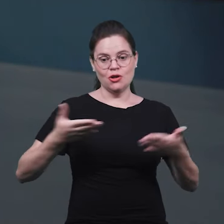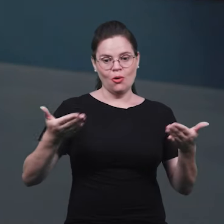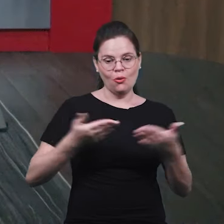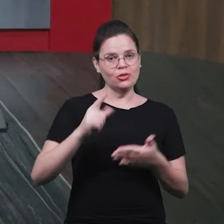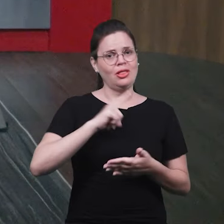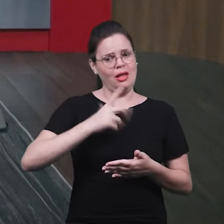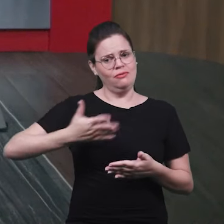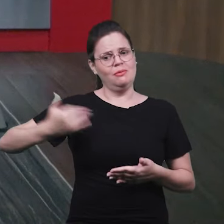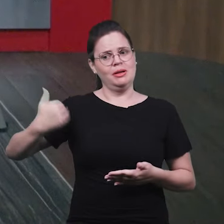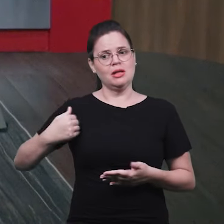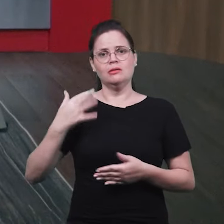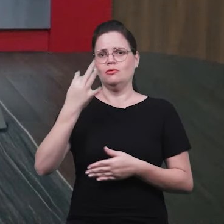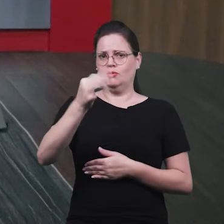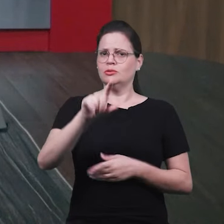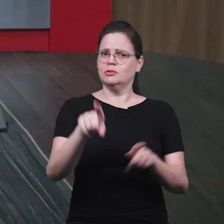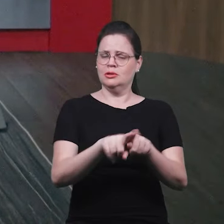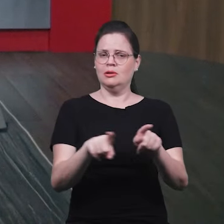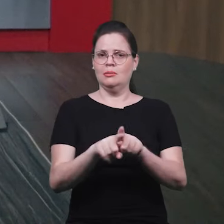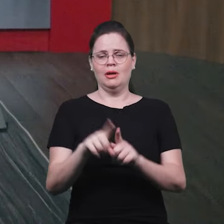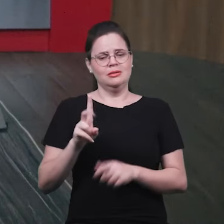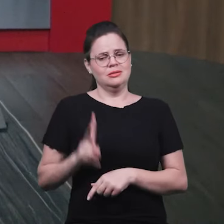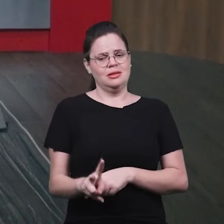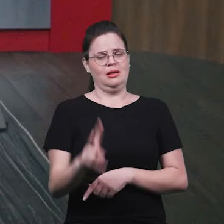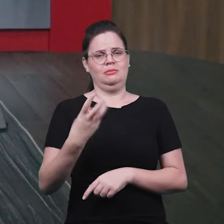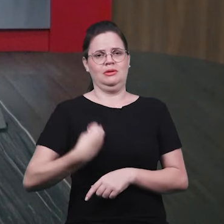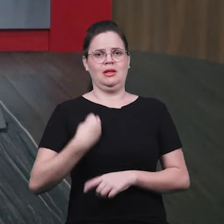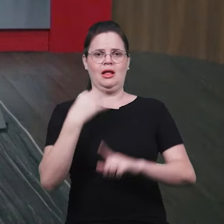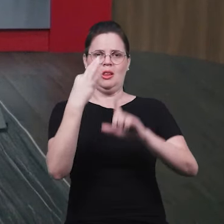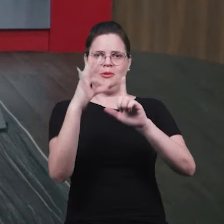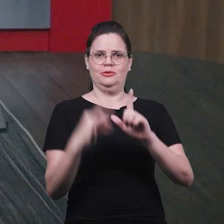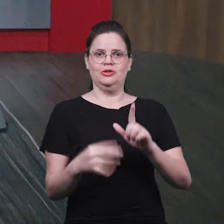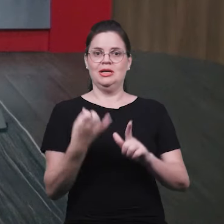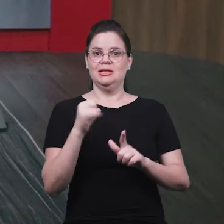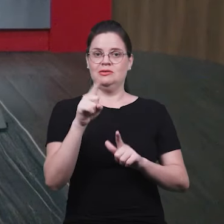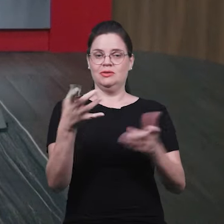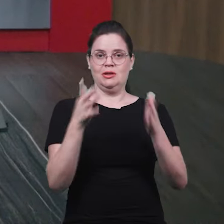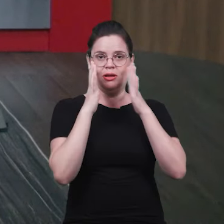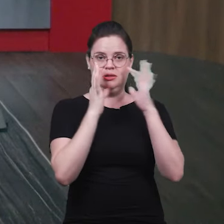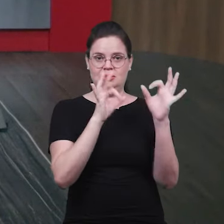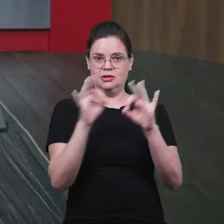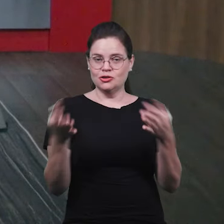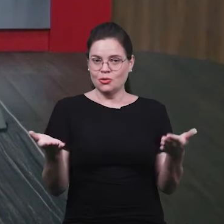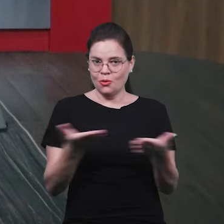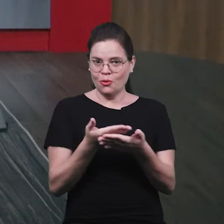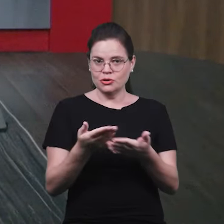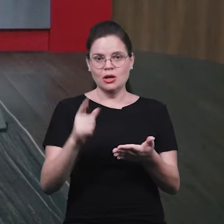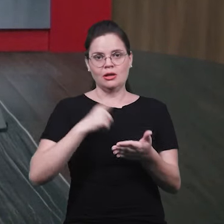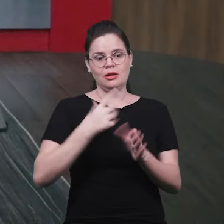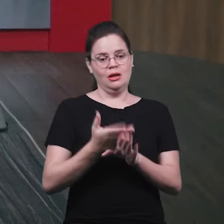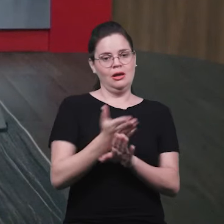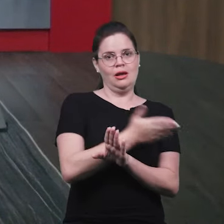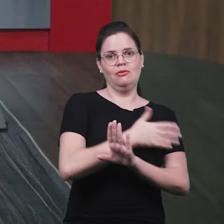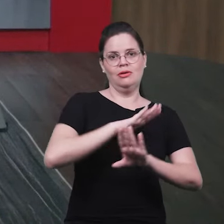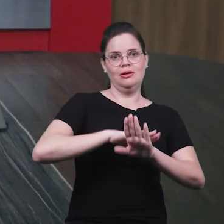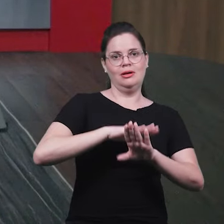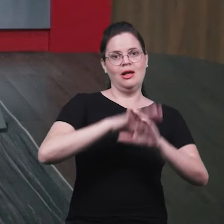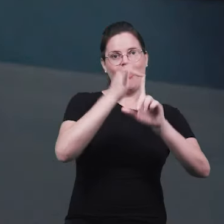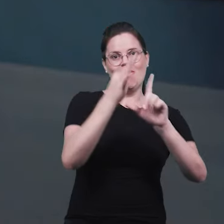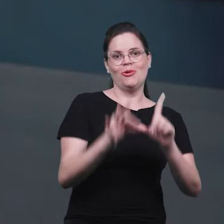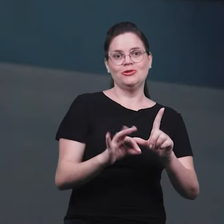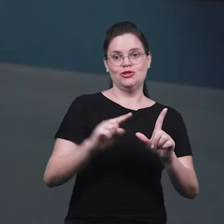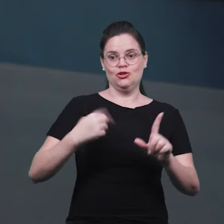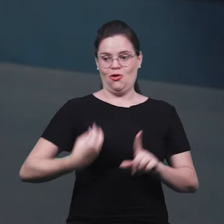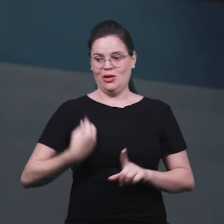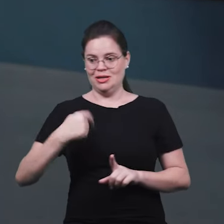a necessidade e teremos a presença da logística, né? Quem está recebendo o sinal hoje tem um processo logístico envolvido. Estamos aqui por causa de um